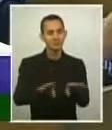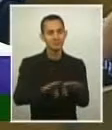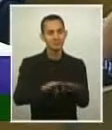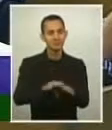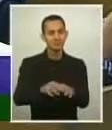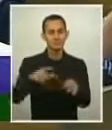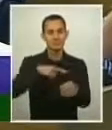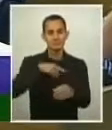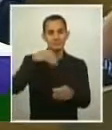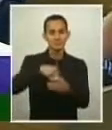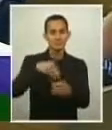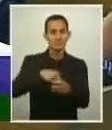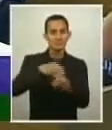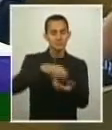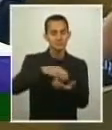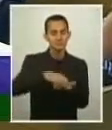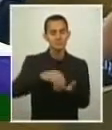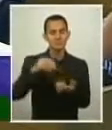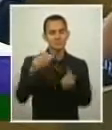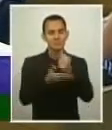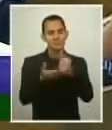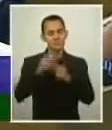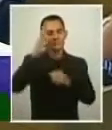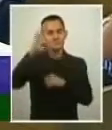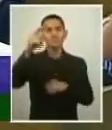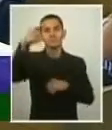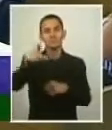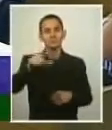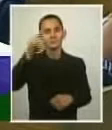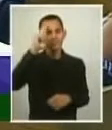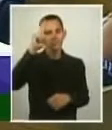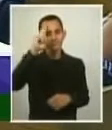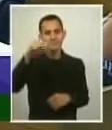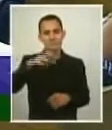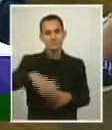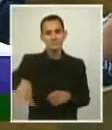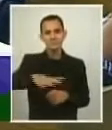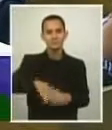agregam a essa propriedade fundamental outras propriedades